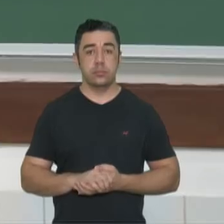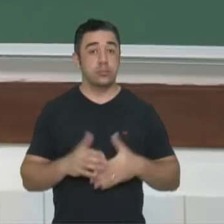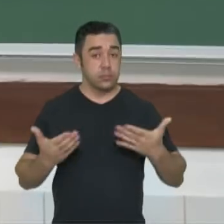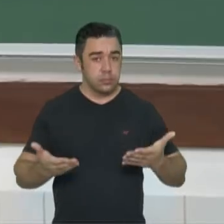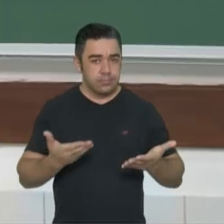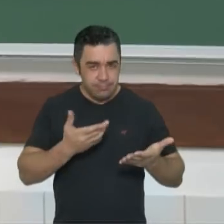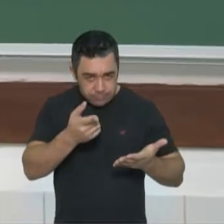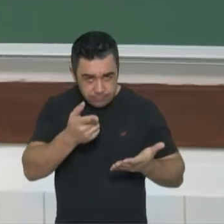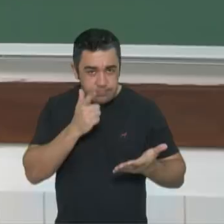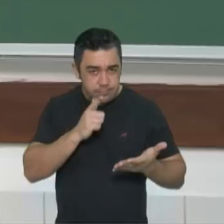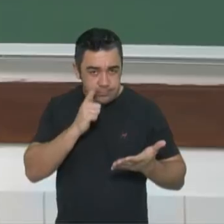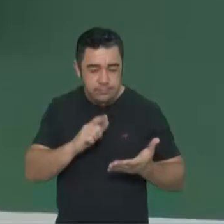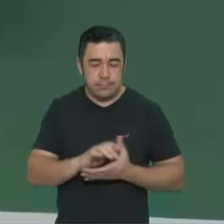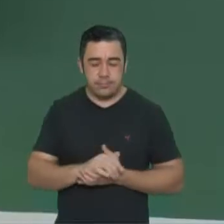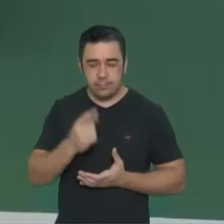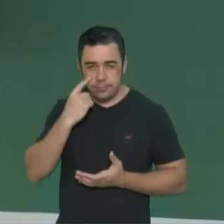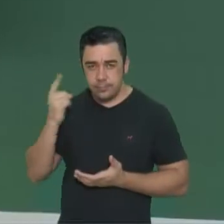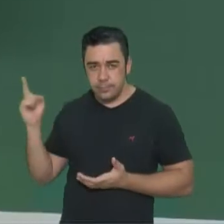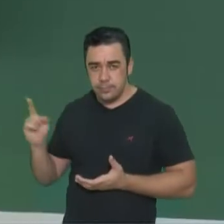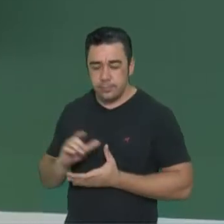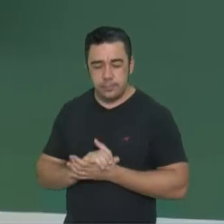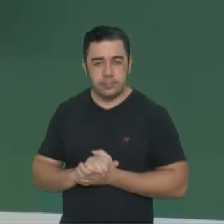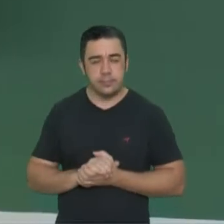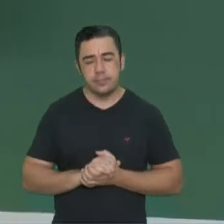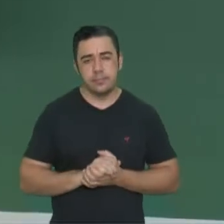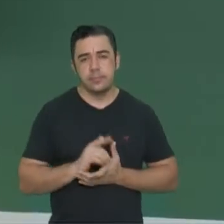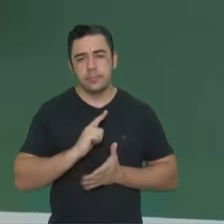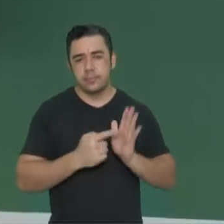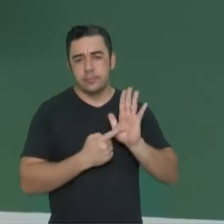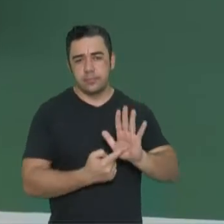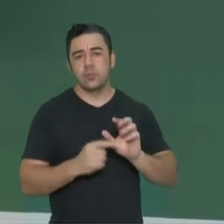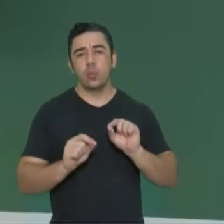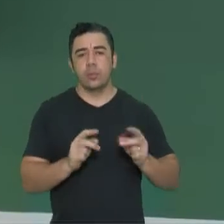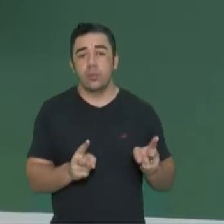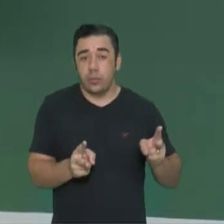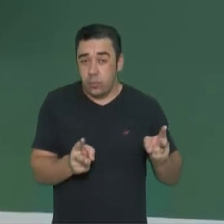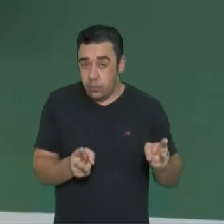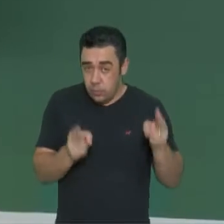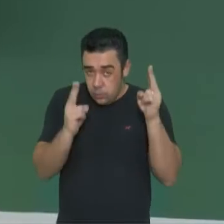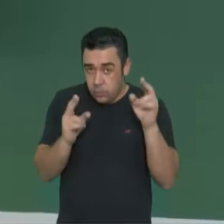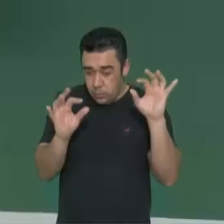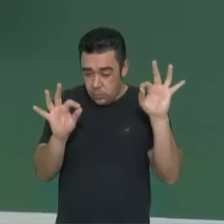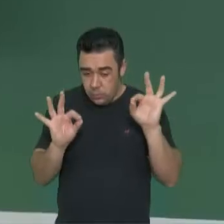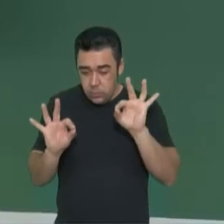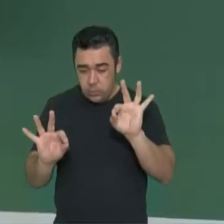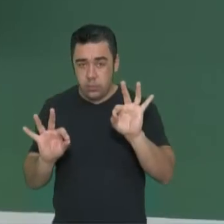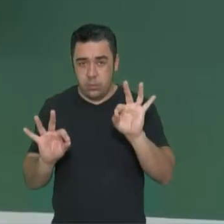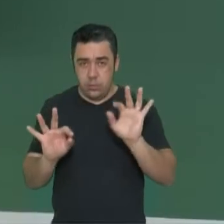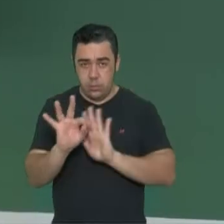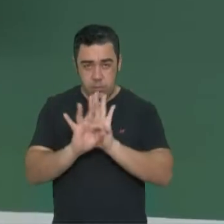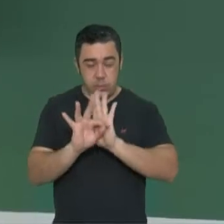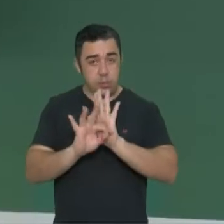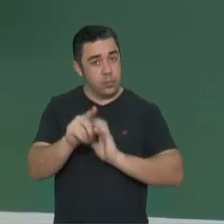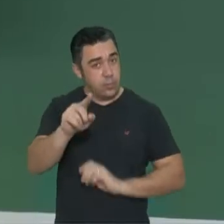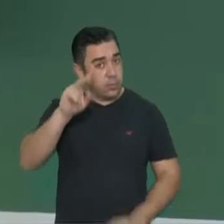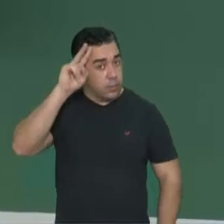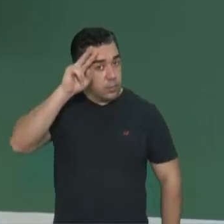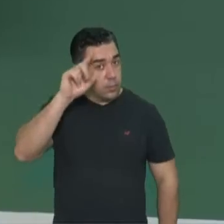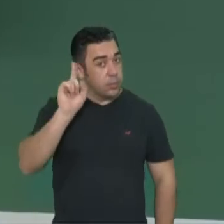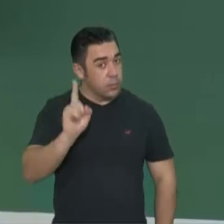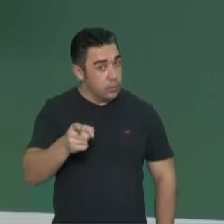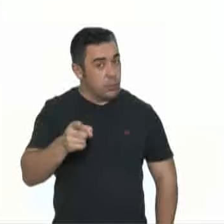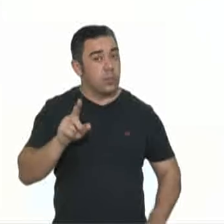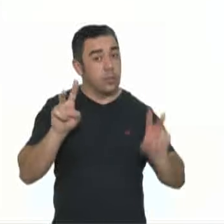Meus amigos conseguiram? Vamos lá. Então, ó, quando se apresenta um recorte de texto, quando você recortar o texto de alguém, lembre-se, entre